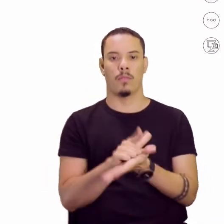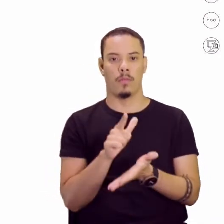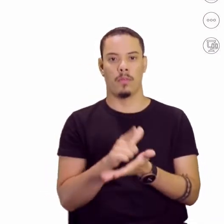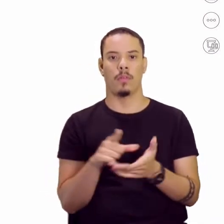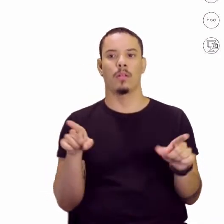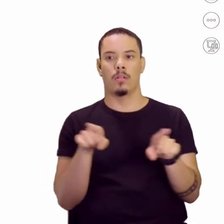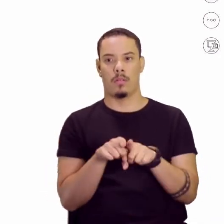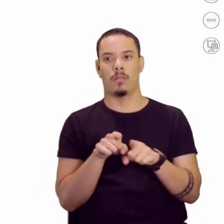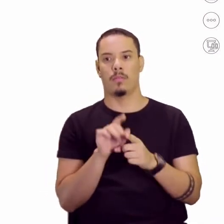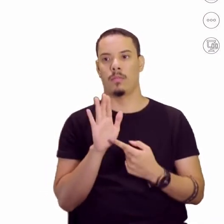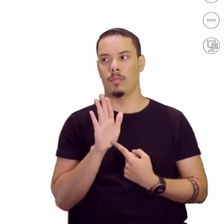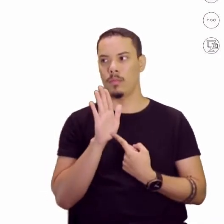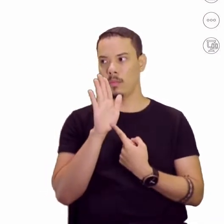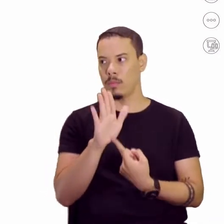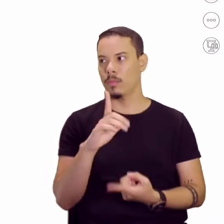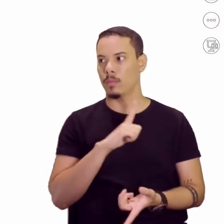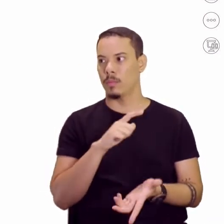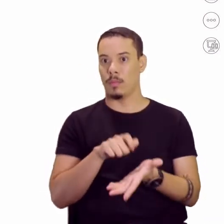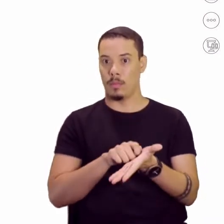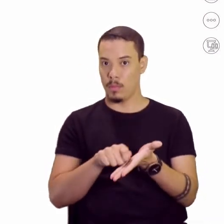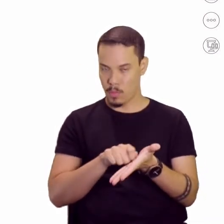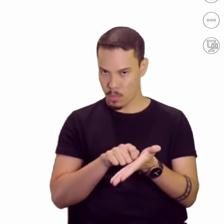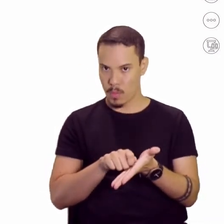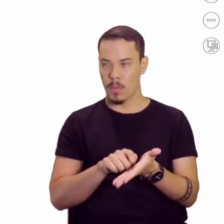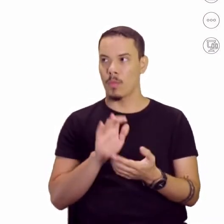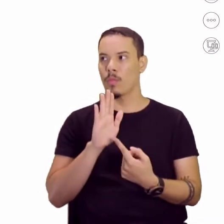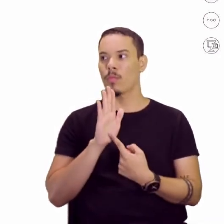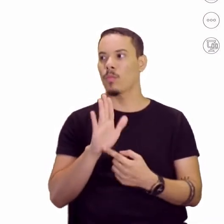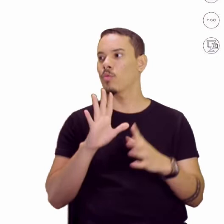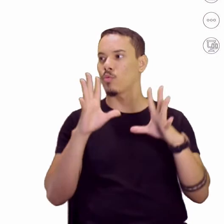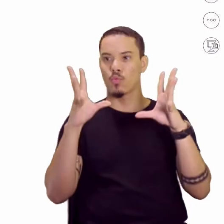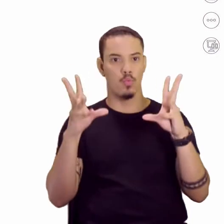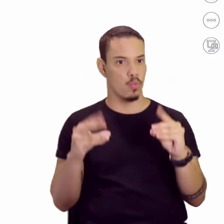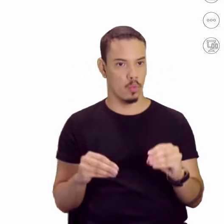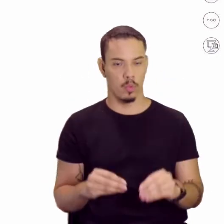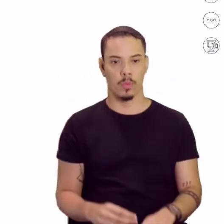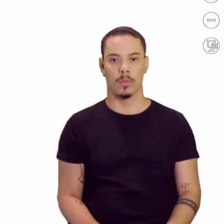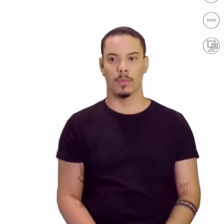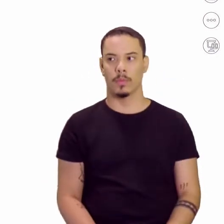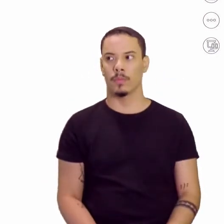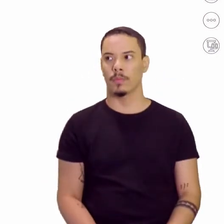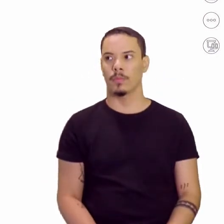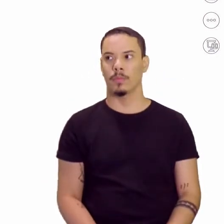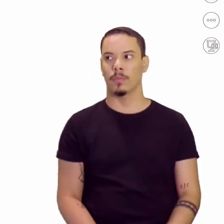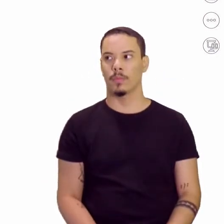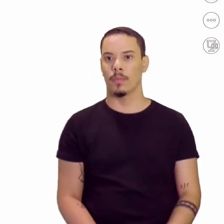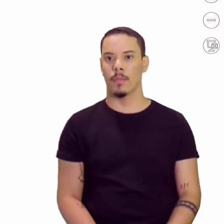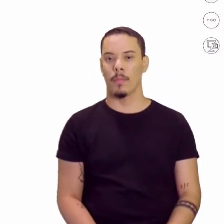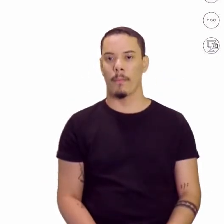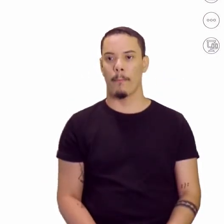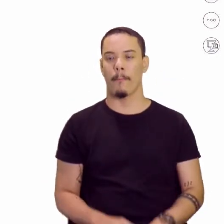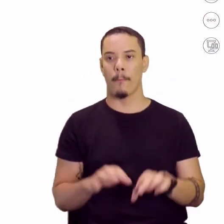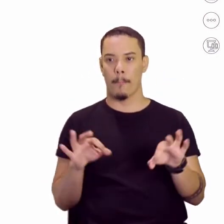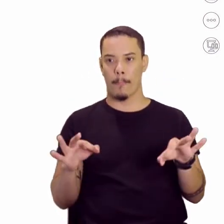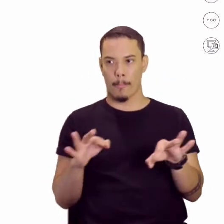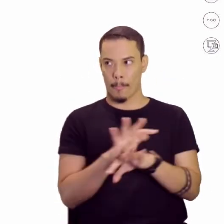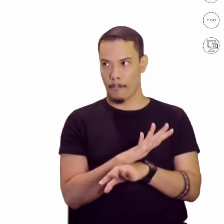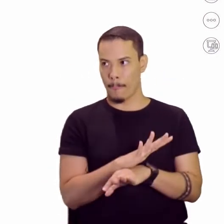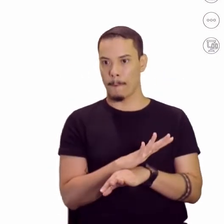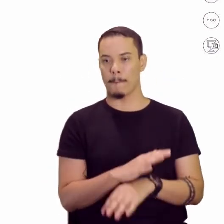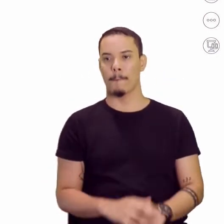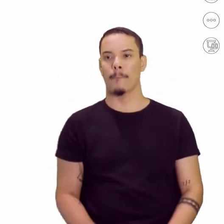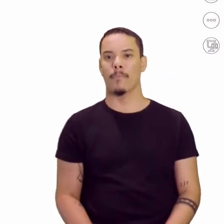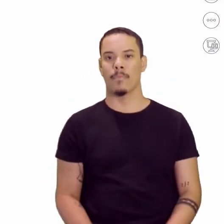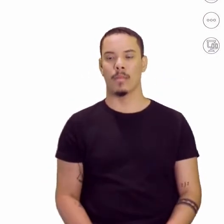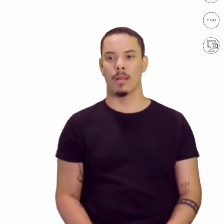também, borracha. Vamos pegar as folhas aqui. Olha só. Pronto, temos aqui alguns objetos,